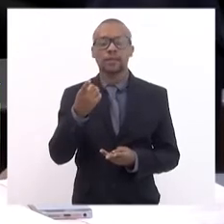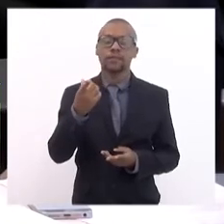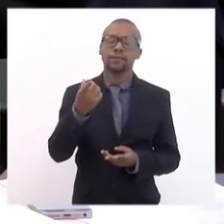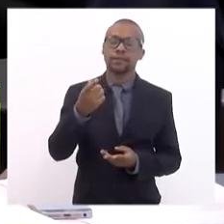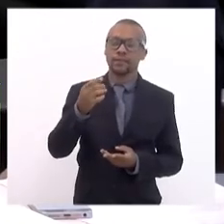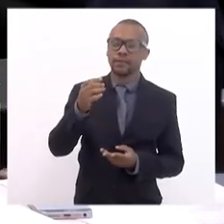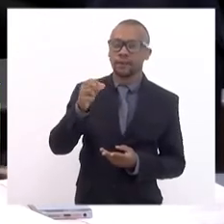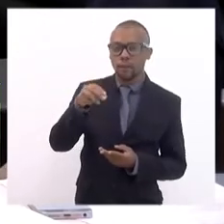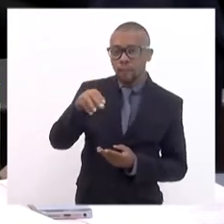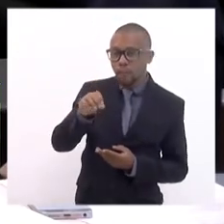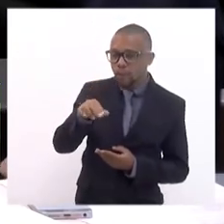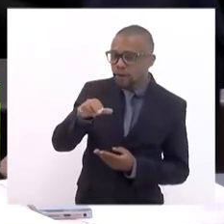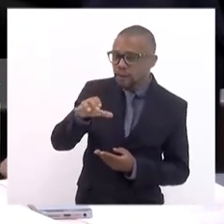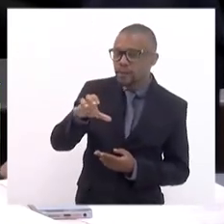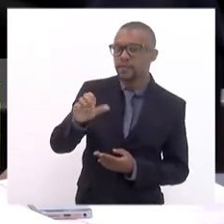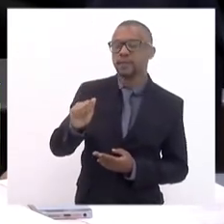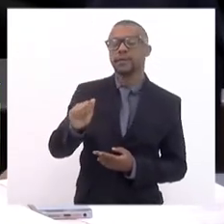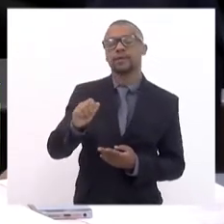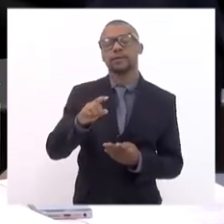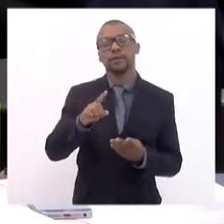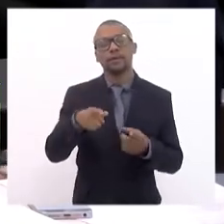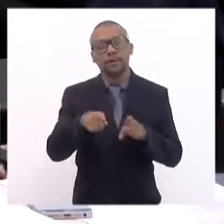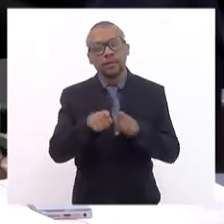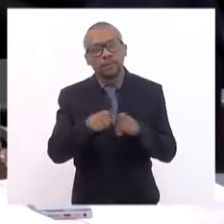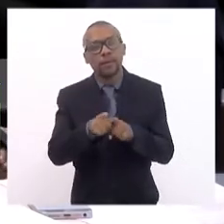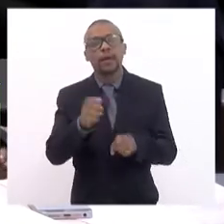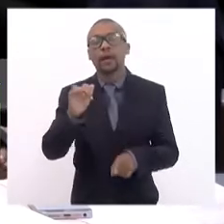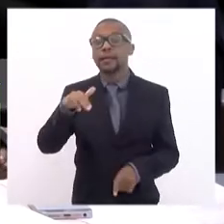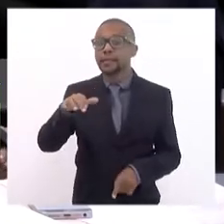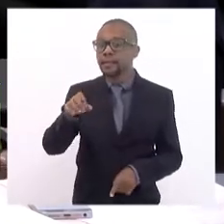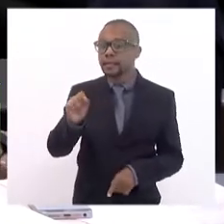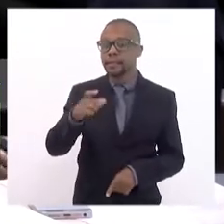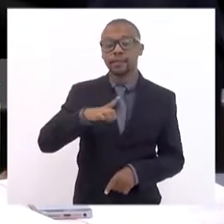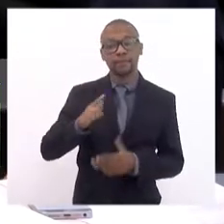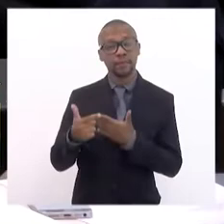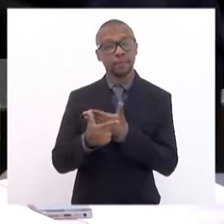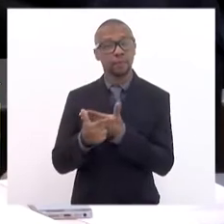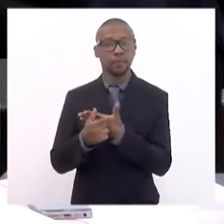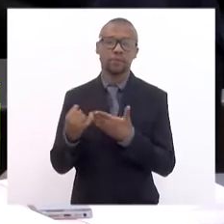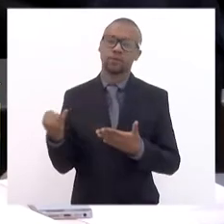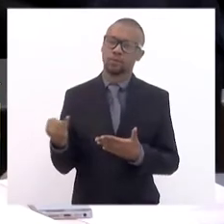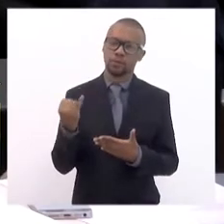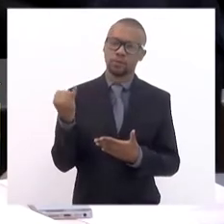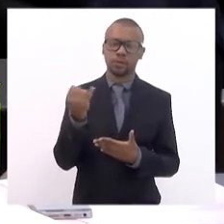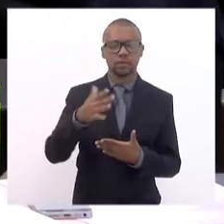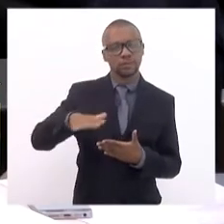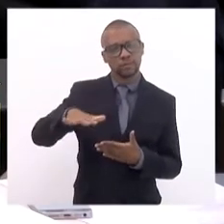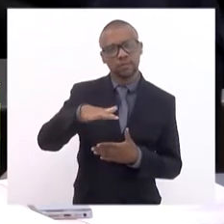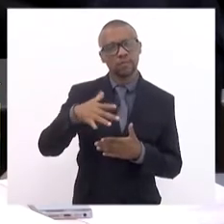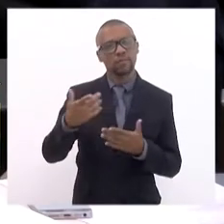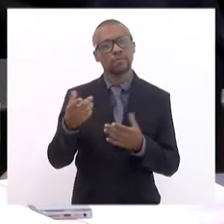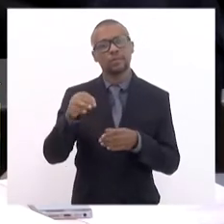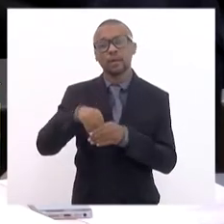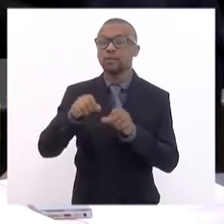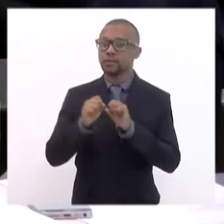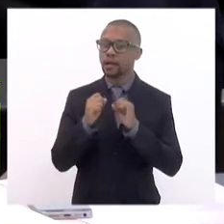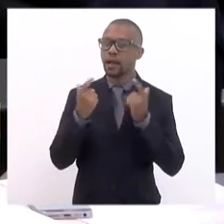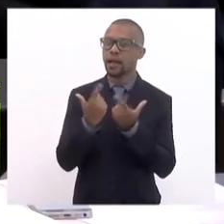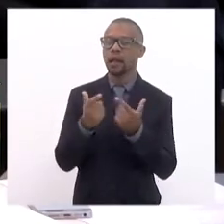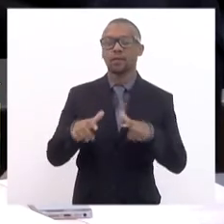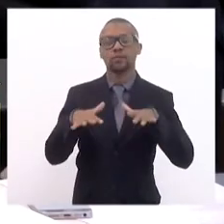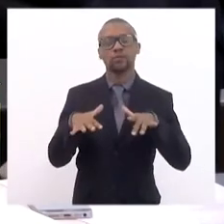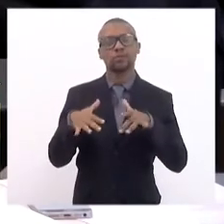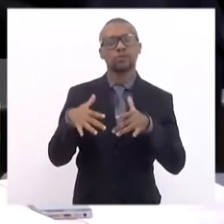Rejane e a sempre deputada Inês Pandeló, que, né, teve esse papel tão importante na Assembleia Legislativa em